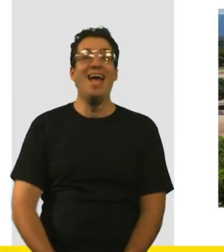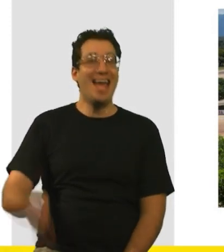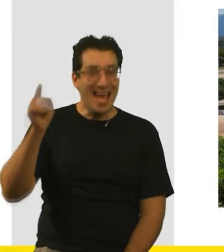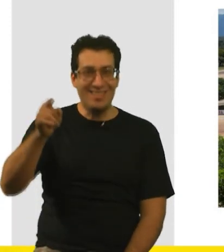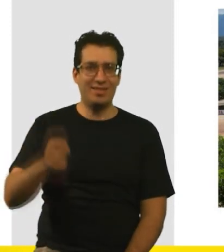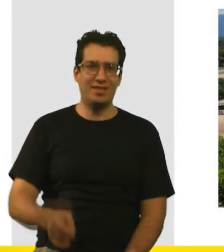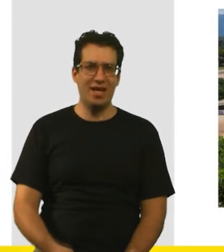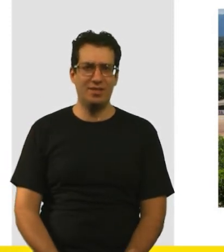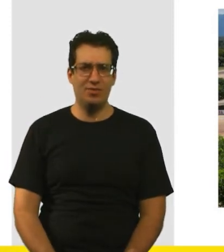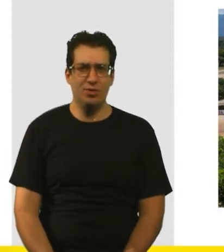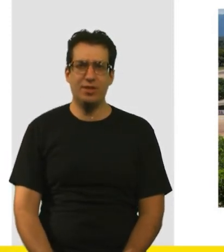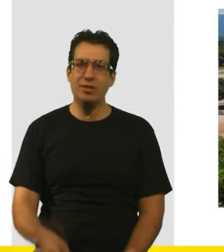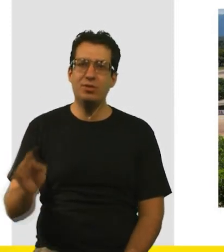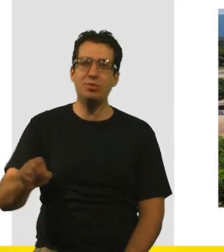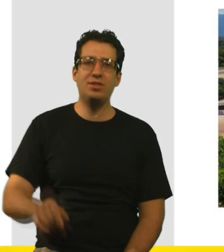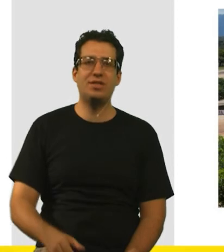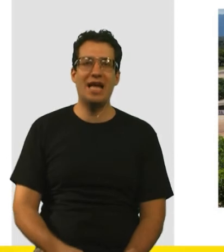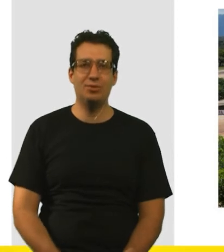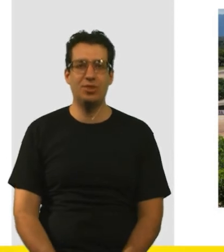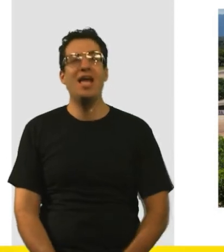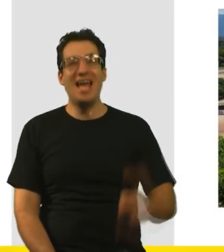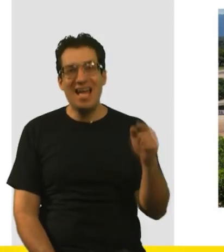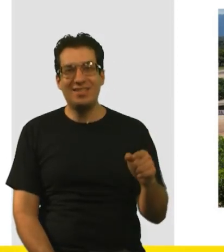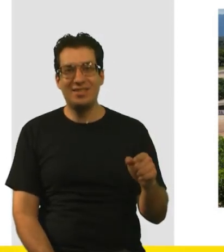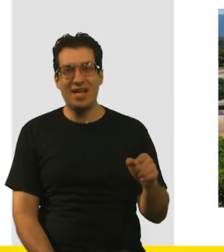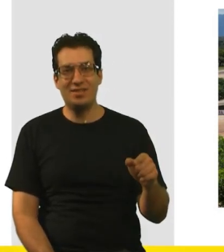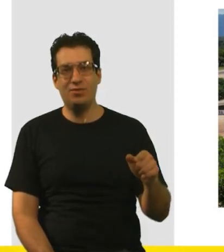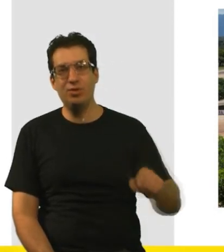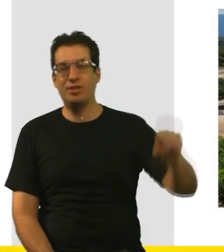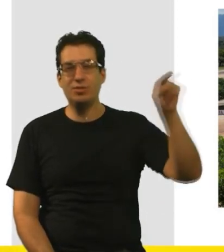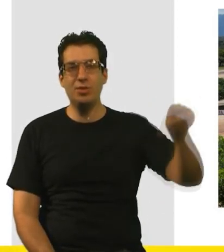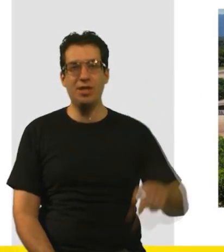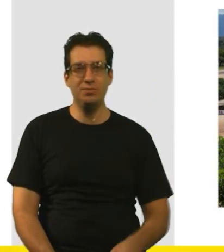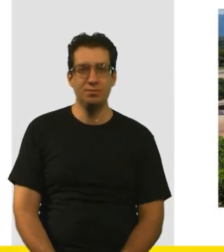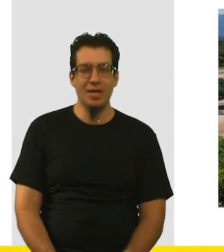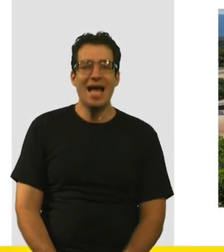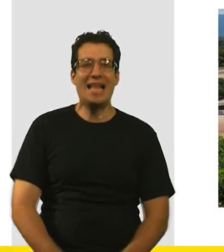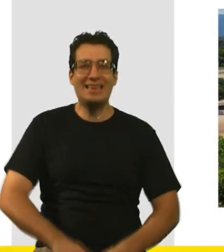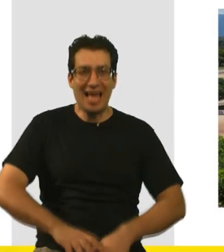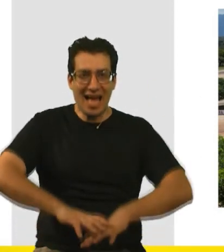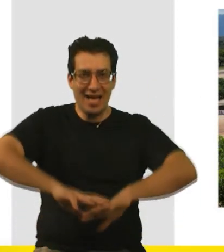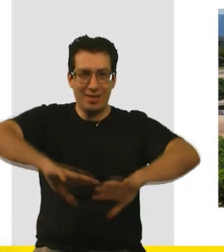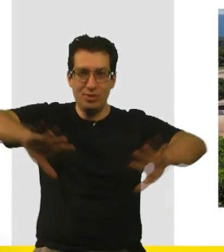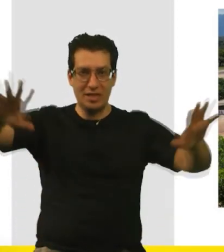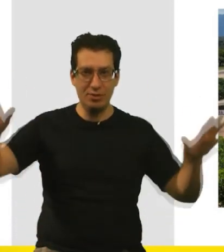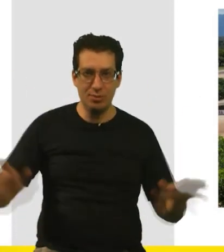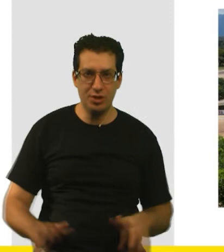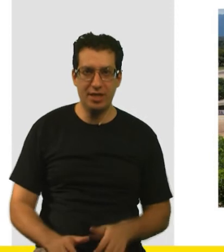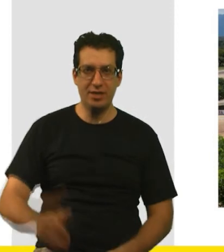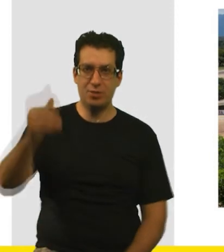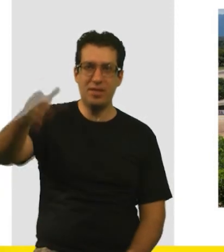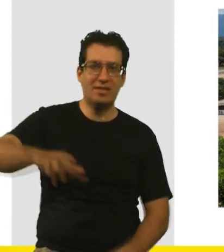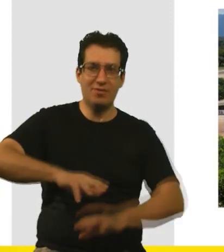Brasil, essas terras devolutas não são dos estados, essas terras devolutas são da União. A terra que não está em